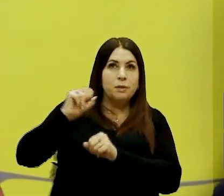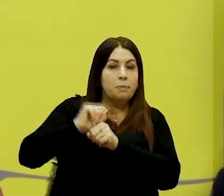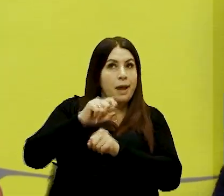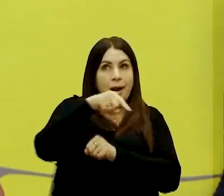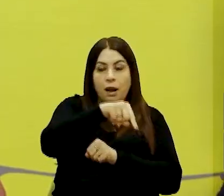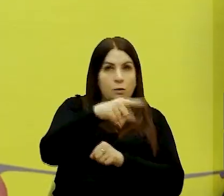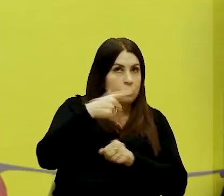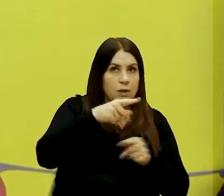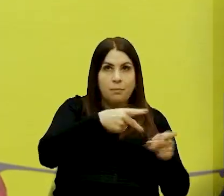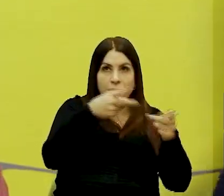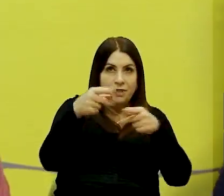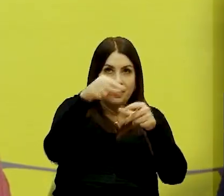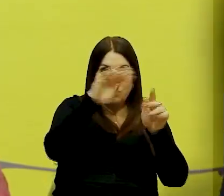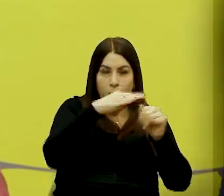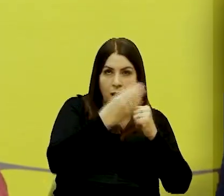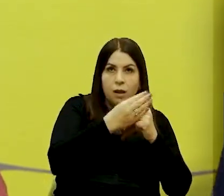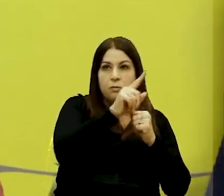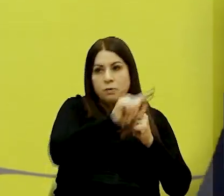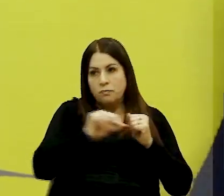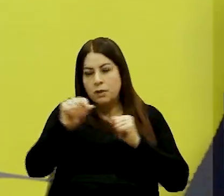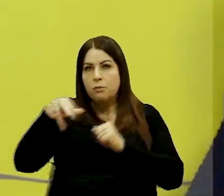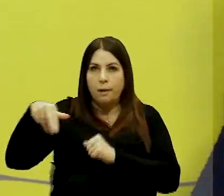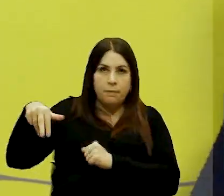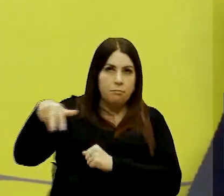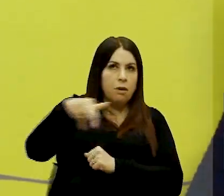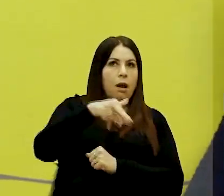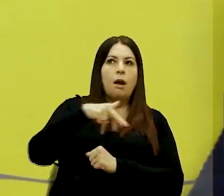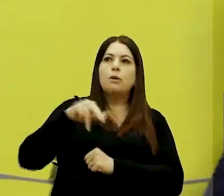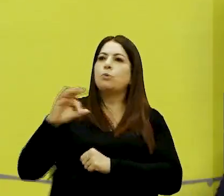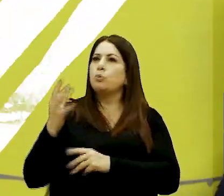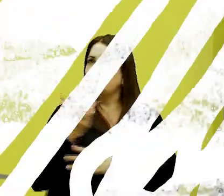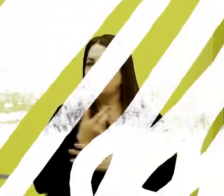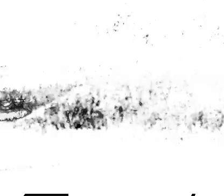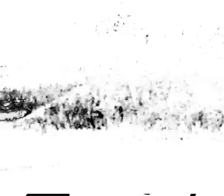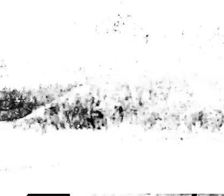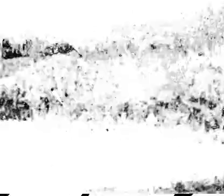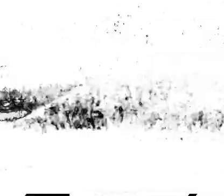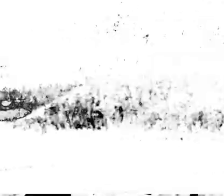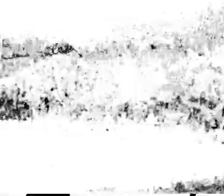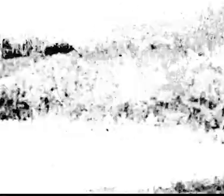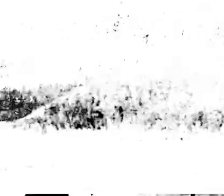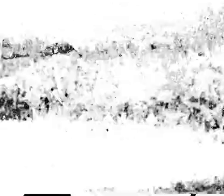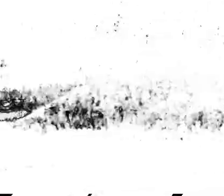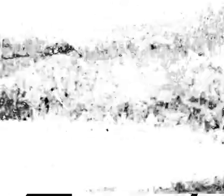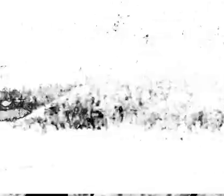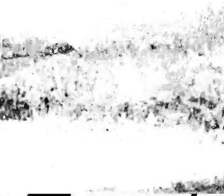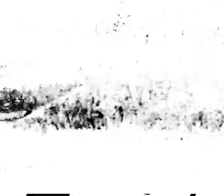não dá para fazer o gabinete itinerante, vamos fazer caminhadas, então tudo isso é em construção.